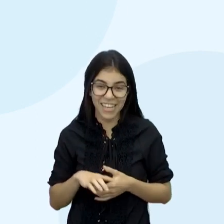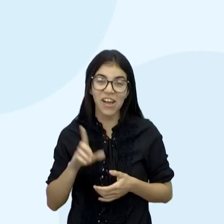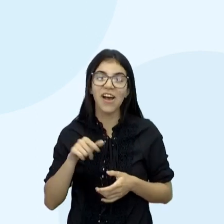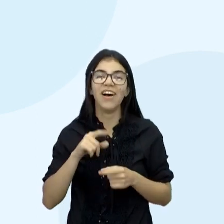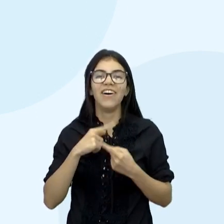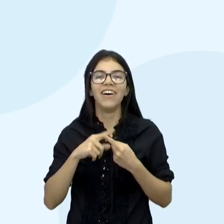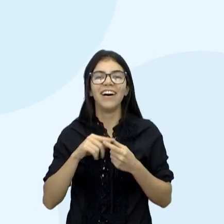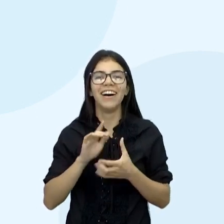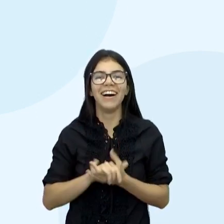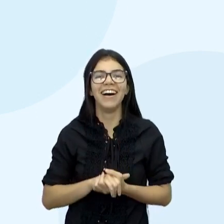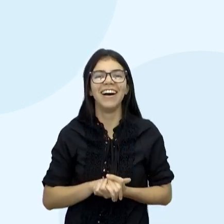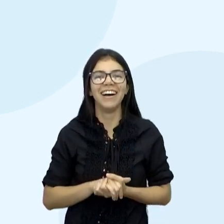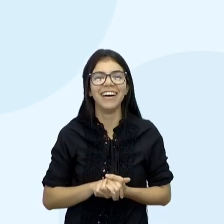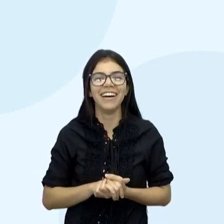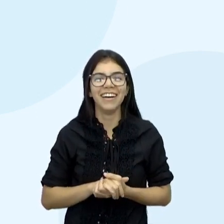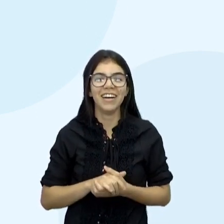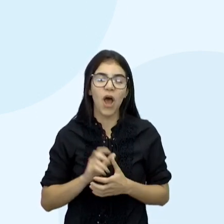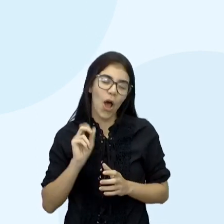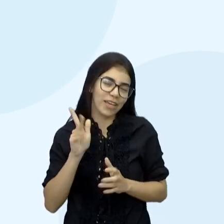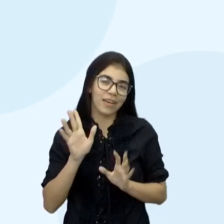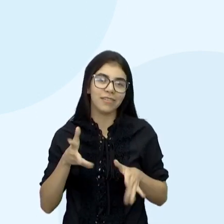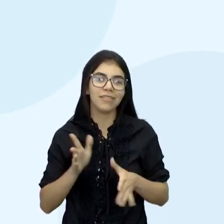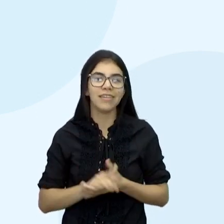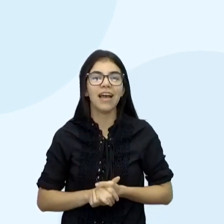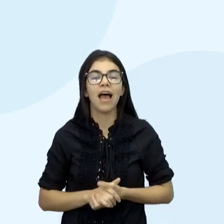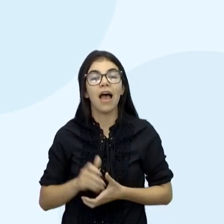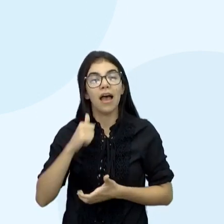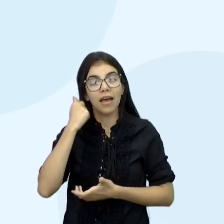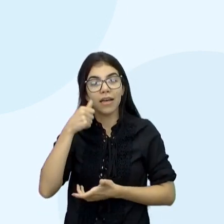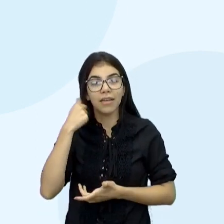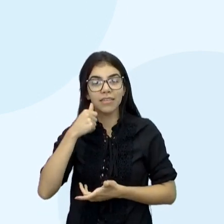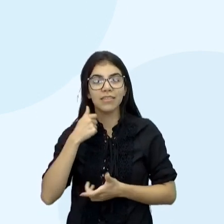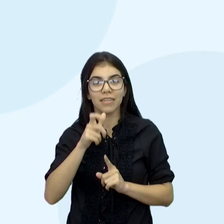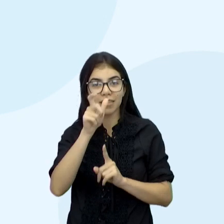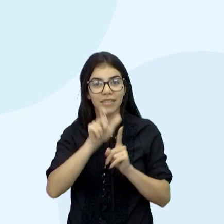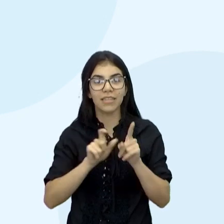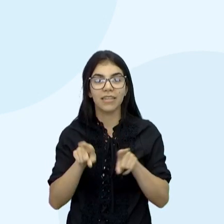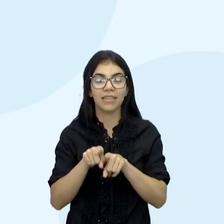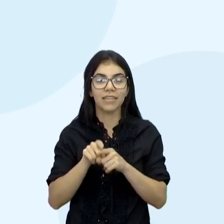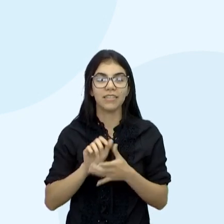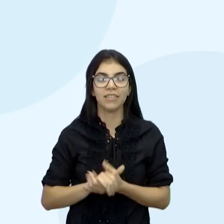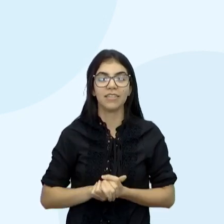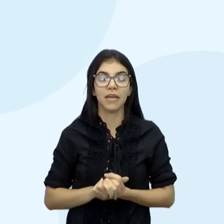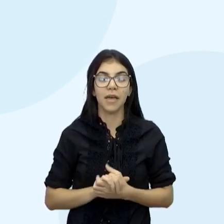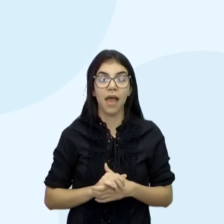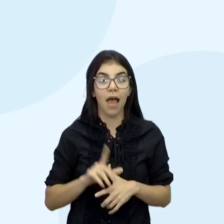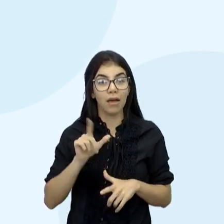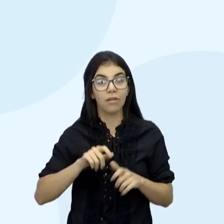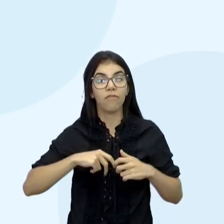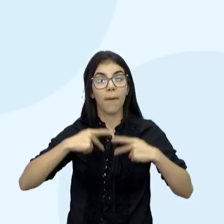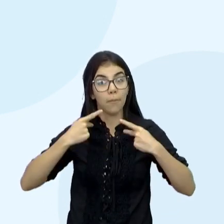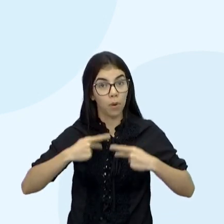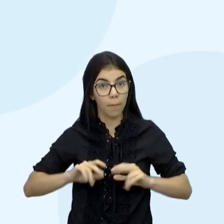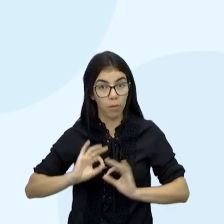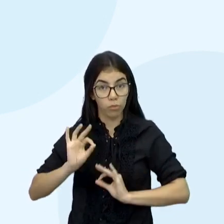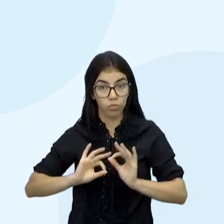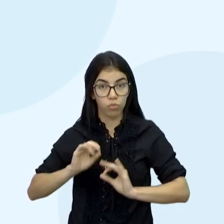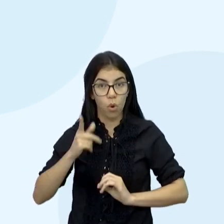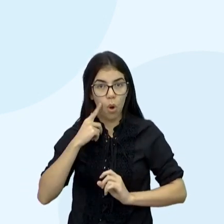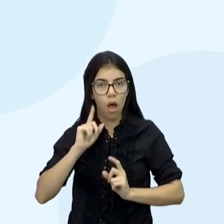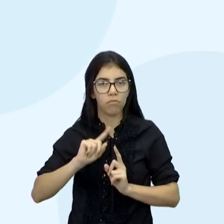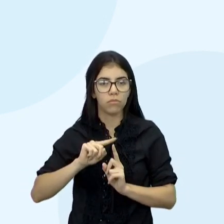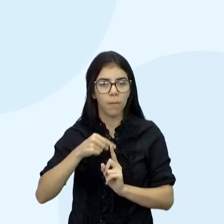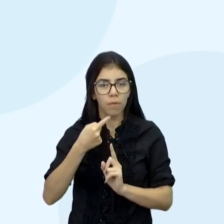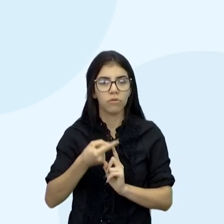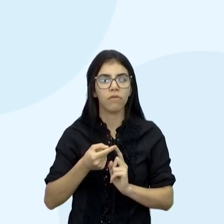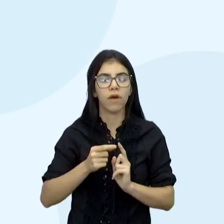porque, né? Porque saiu lá do âmago, né? Mas ok. Atriz, nosso personagem, tá. E a gente vai programar ela aqui, tá bom? Aí a gente vai